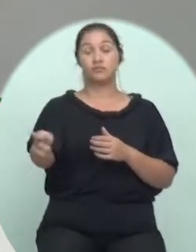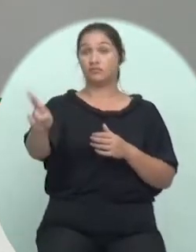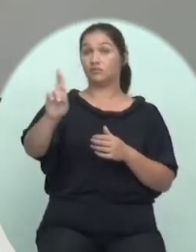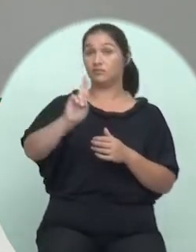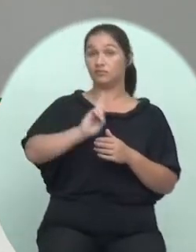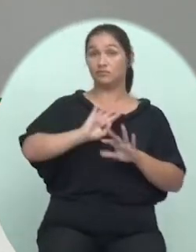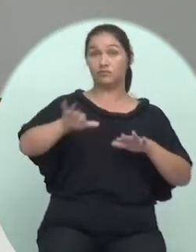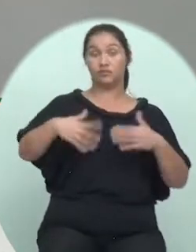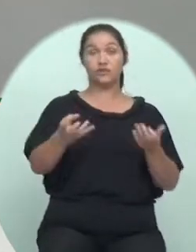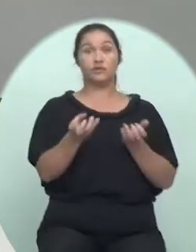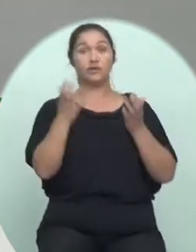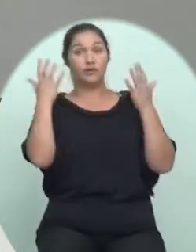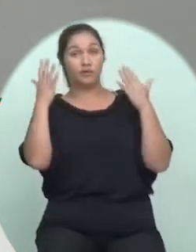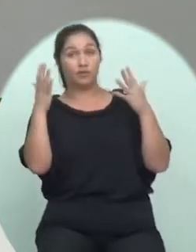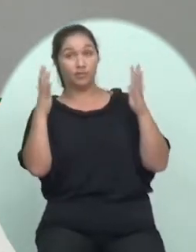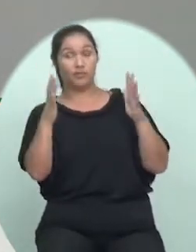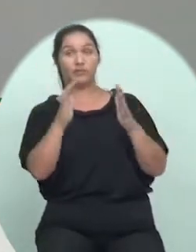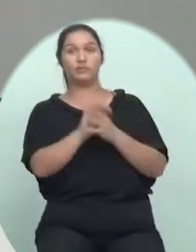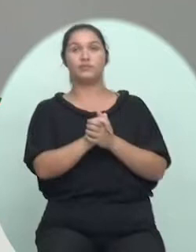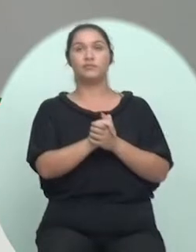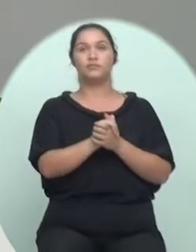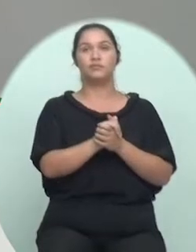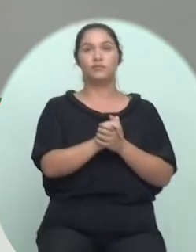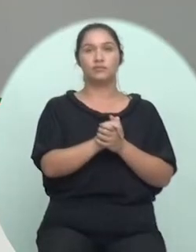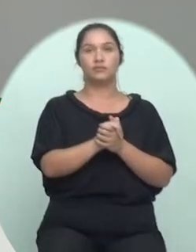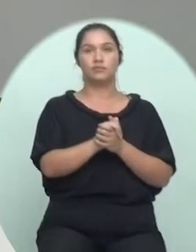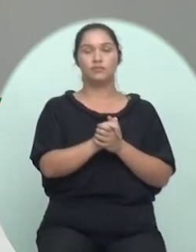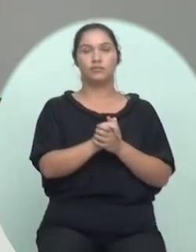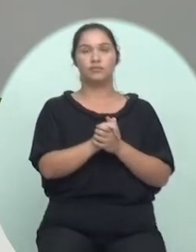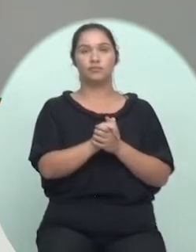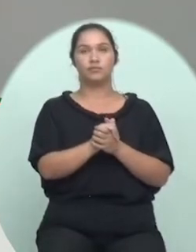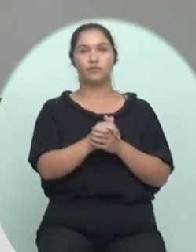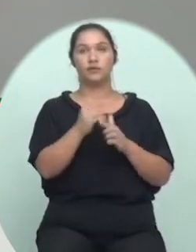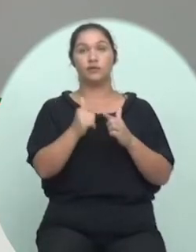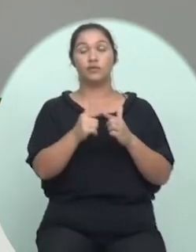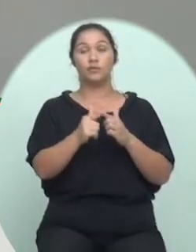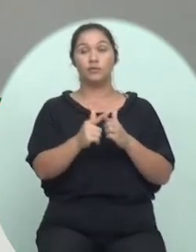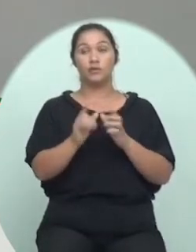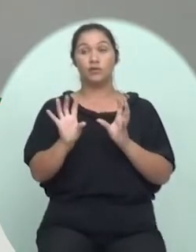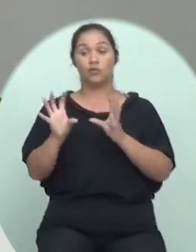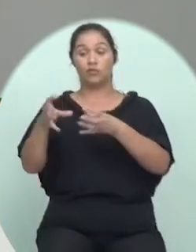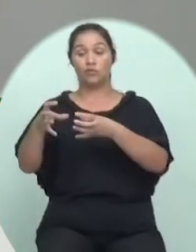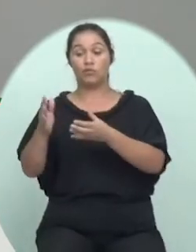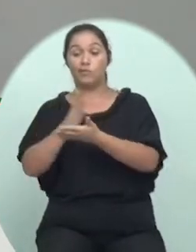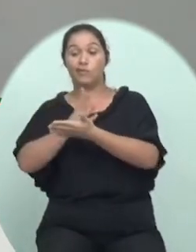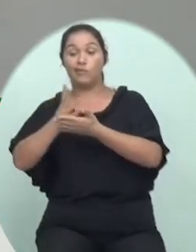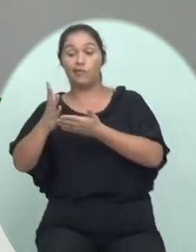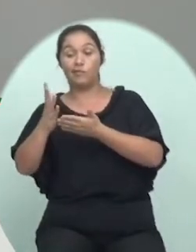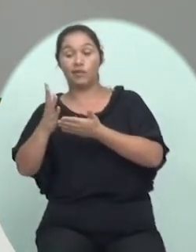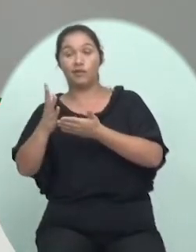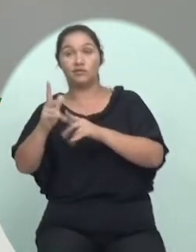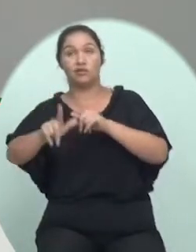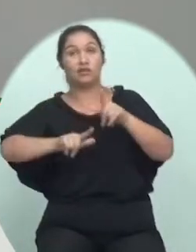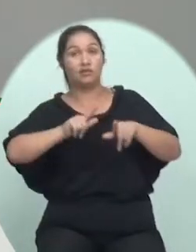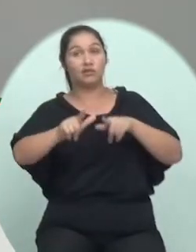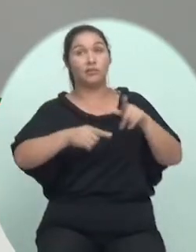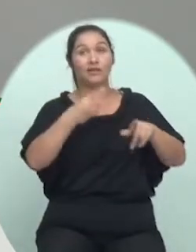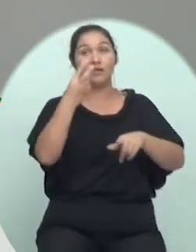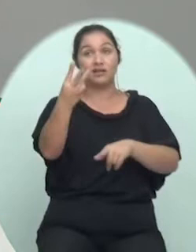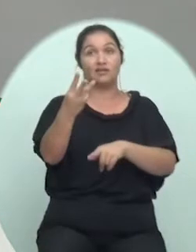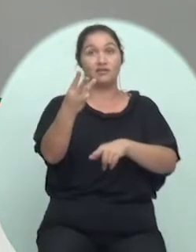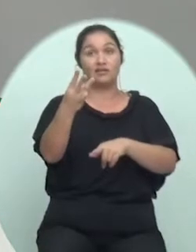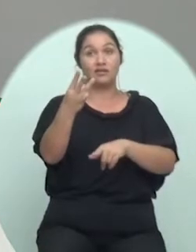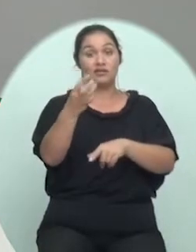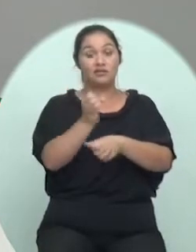o pessoal do asfalto, que não mede esforço, eles começam às 3 da manhã, e enquanto há tempo, eles vão até o